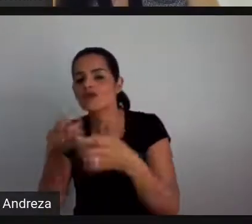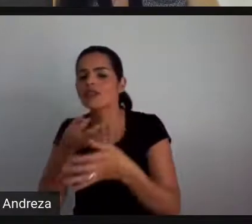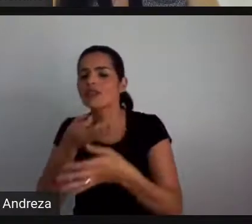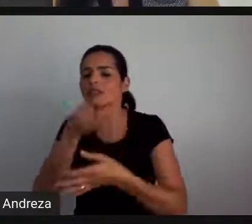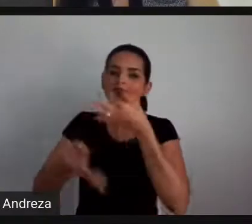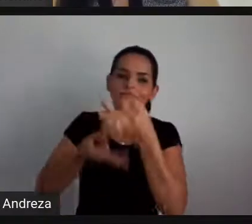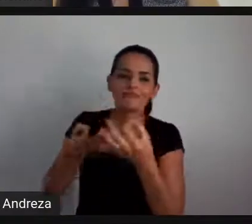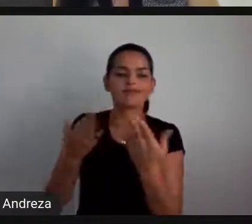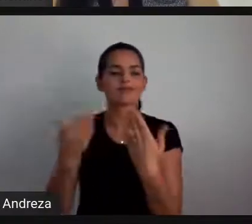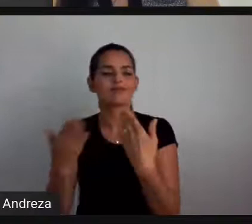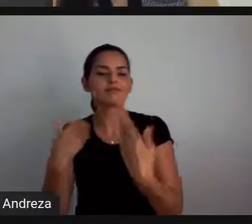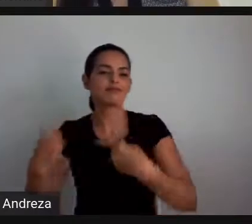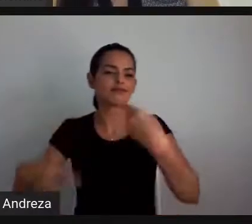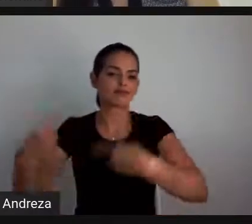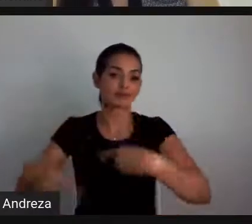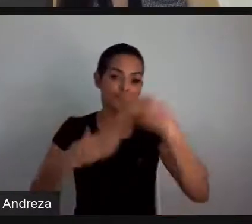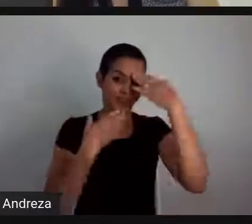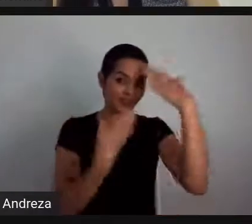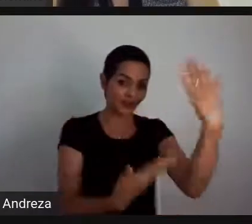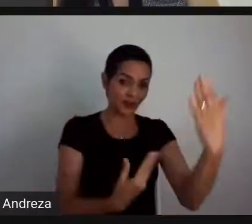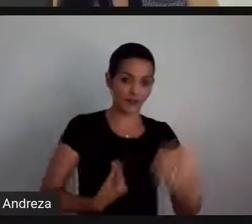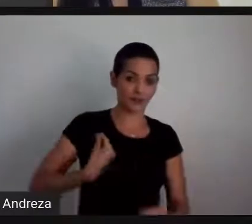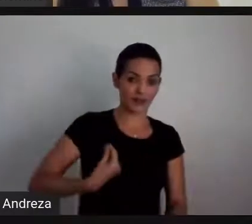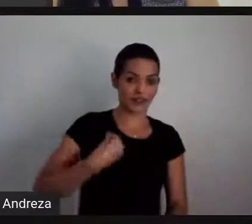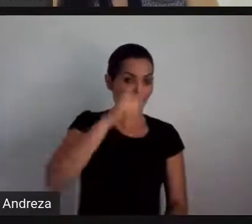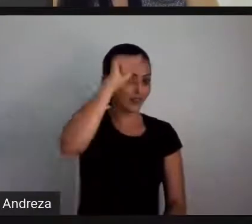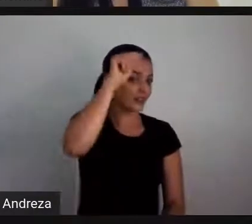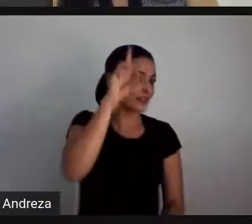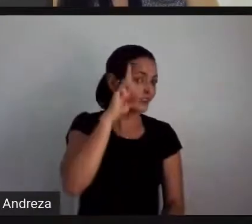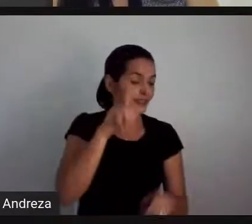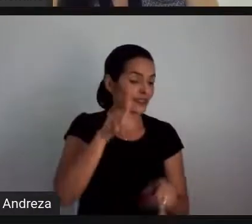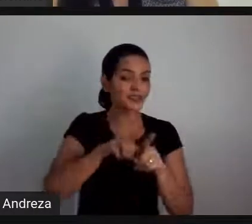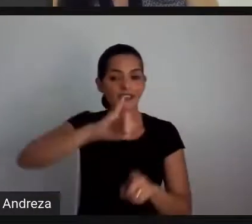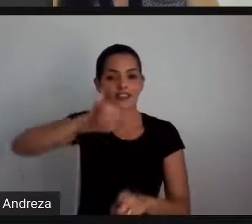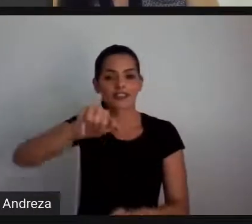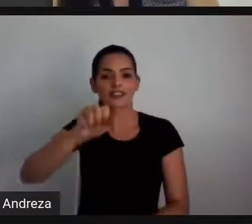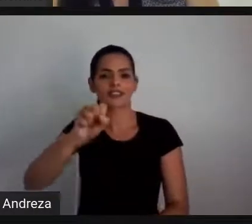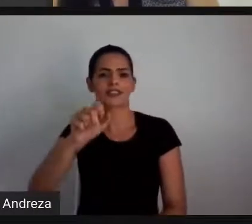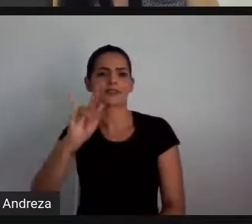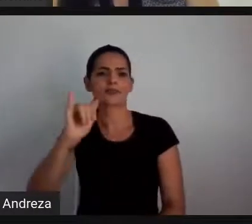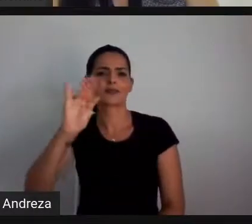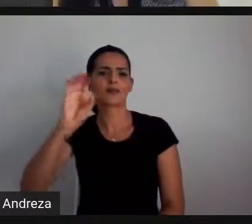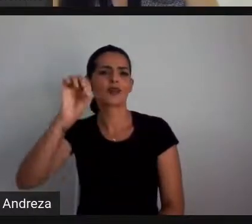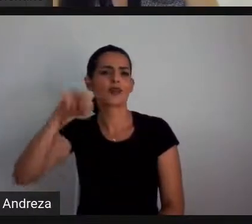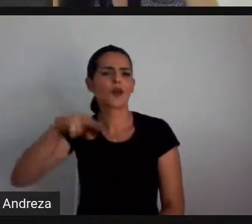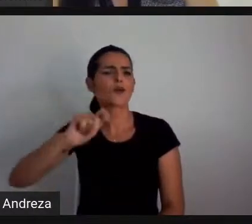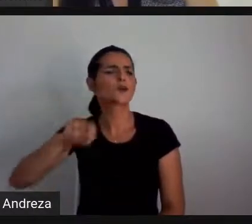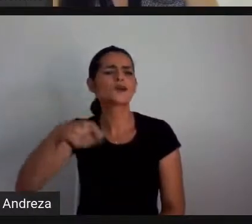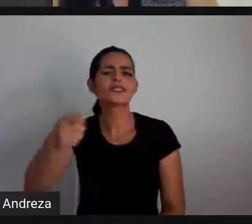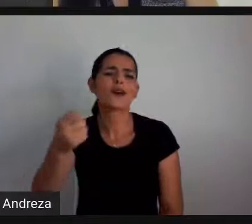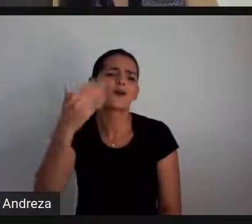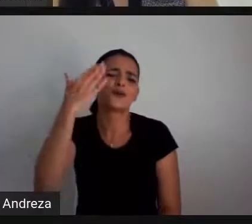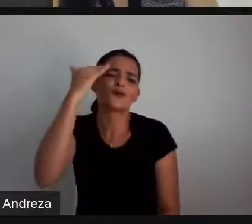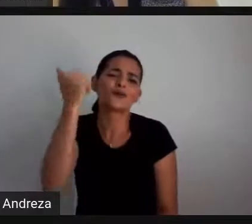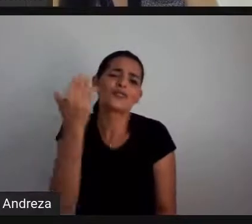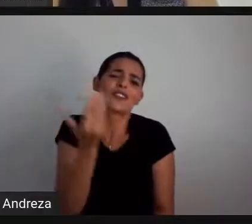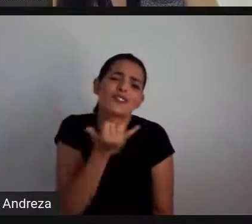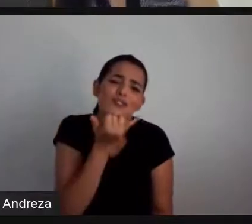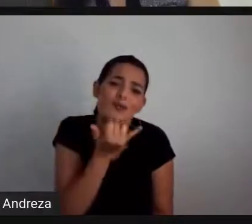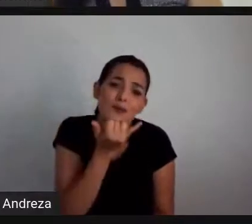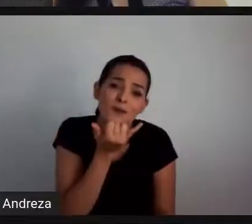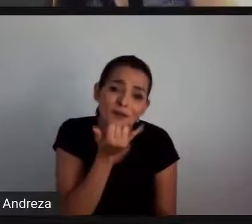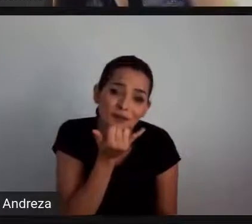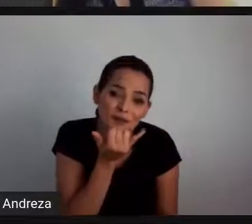Queria começar agradecendo a presença da Andressa e também do Jasper, que são os nossos intérpretes de Libras, que vão estar com a gente nesse